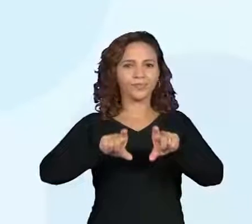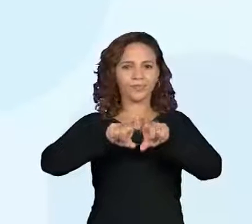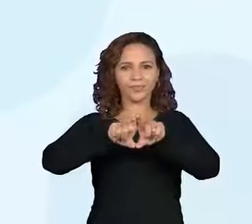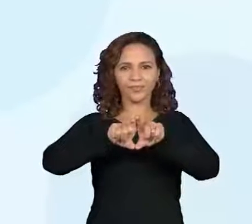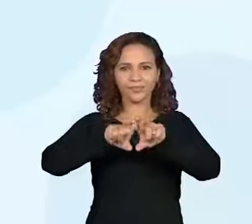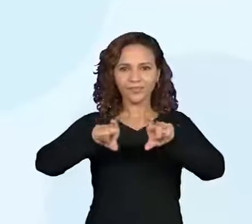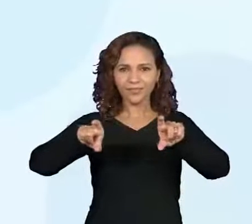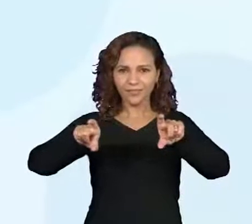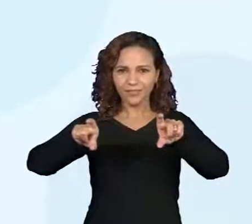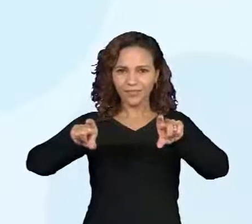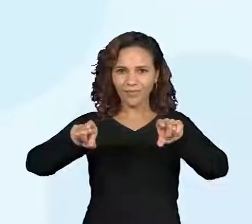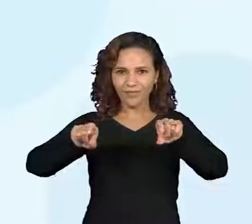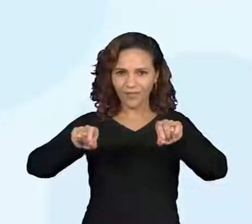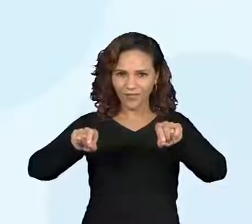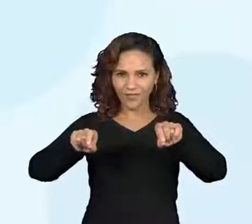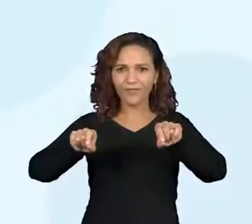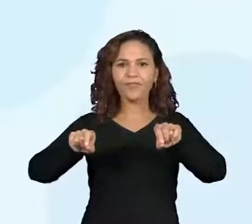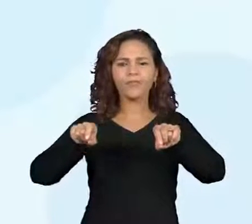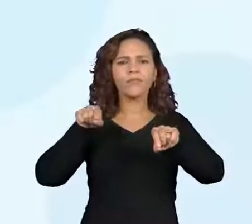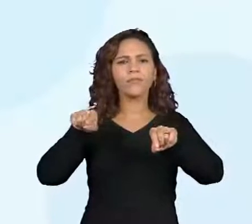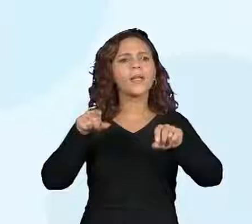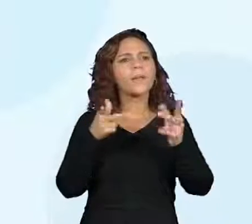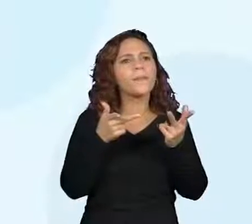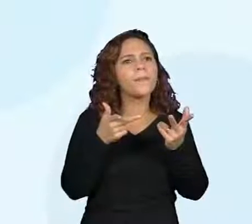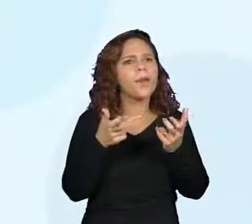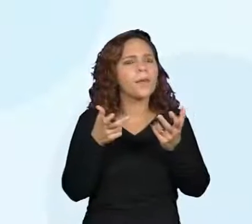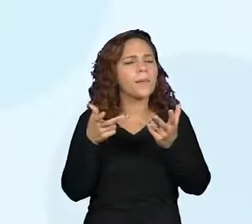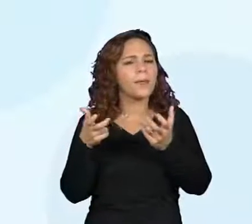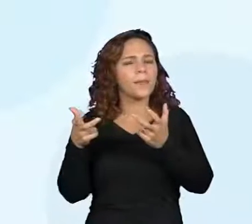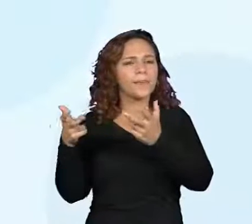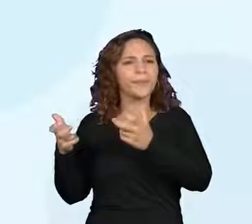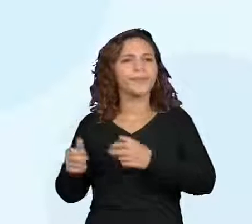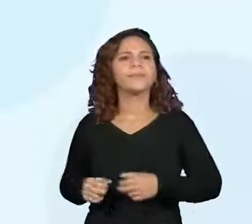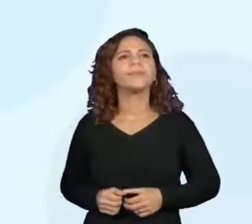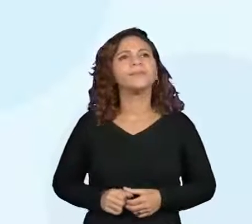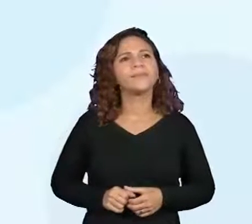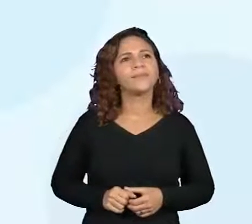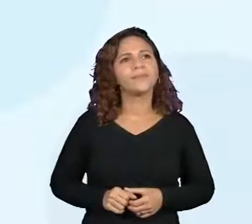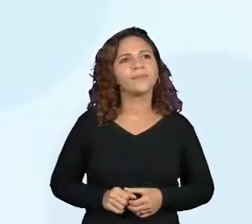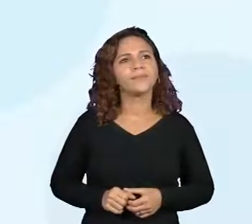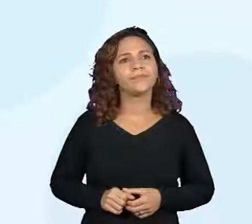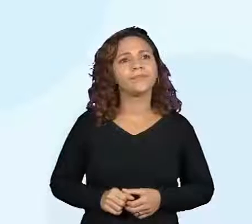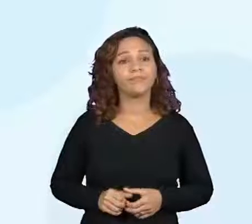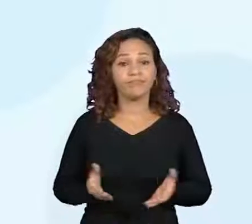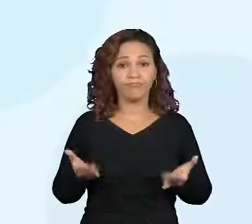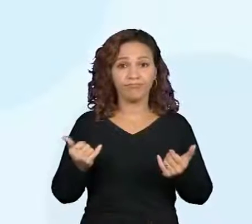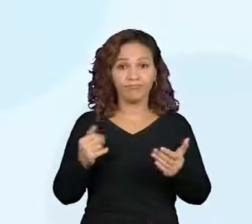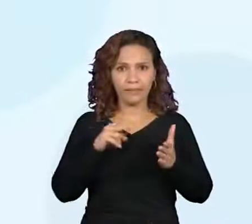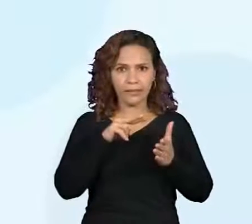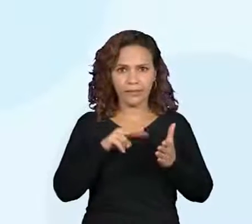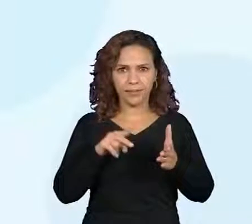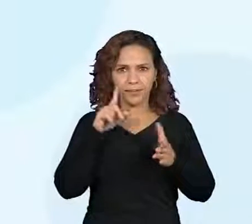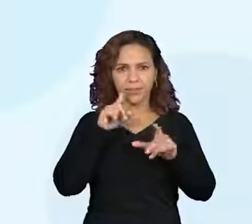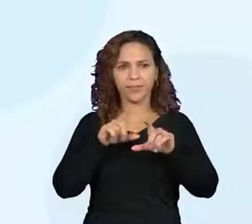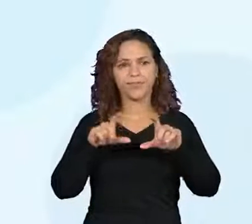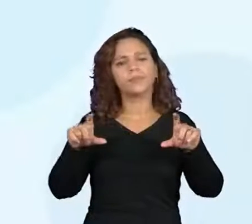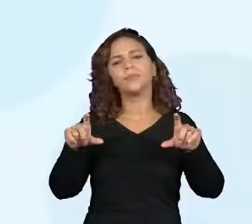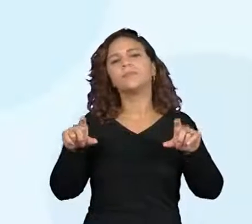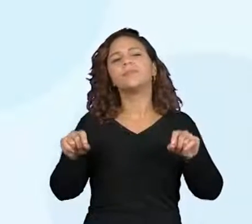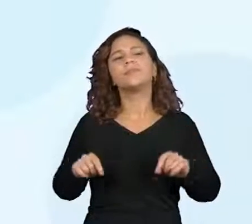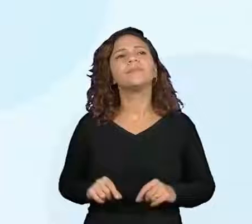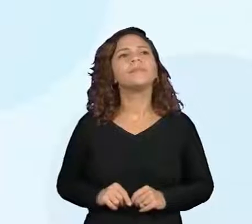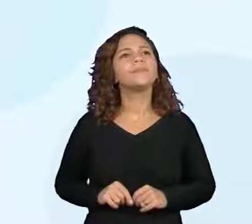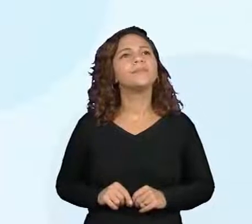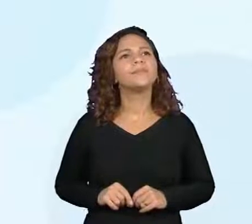Identificação da estrutura da tirinha. Muito bem, vamos primeiramente ler a história. Então vamos começar pelo